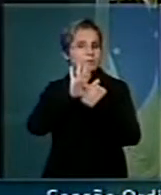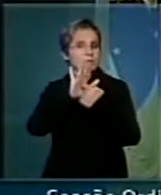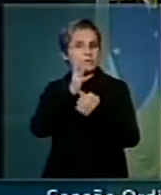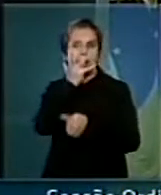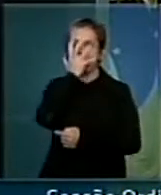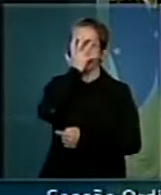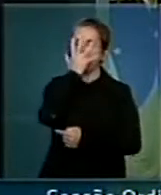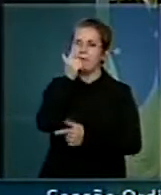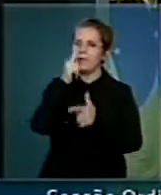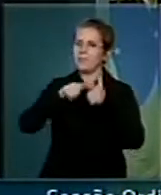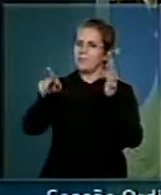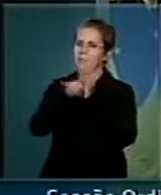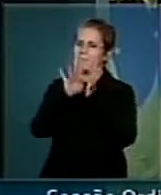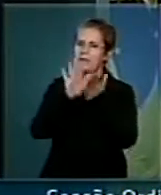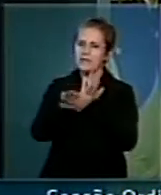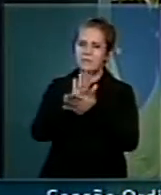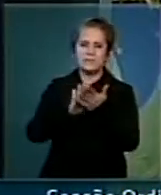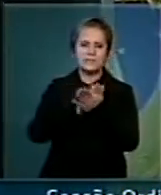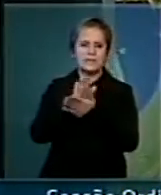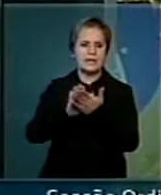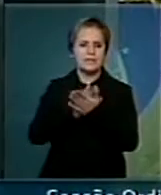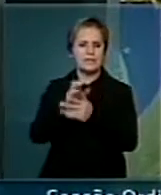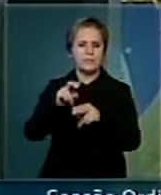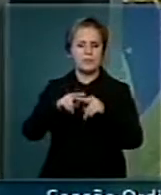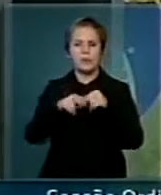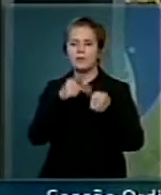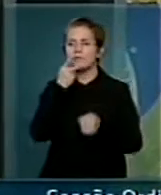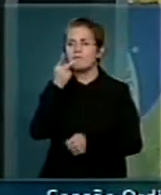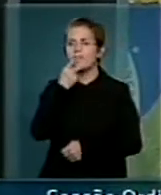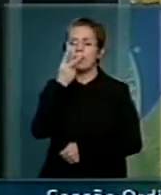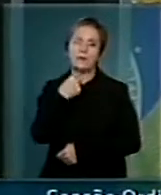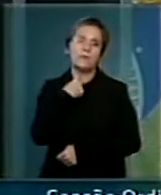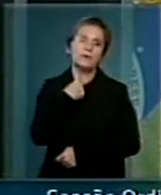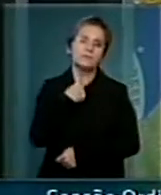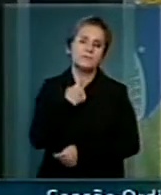não existiam pelo simples fato de que não se podia falar.